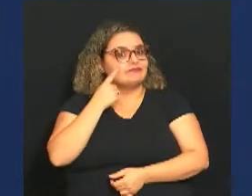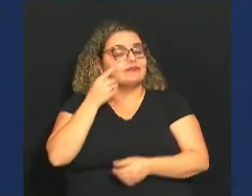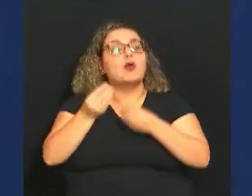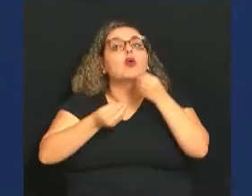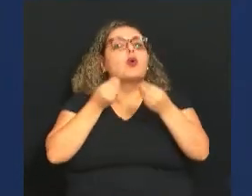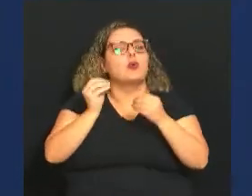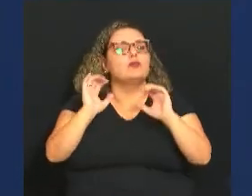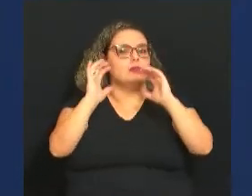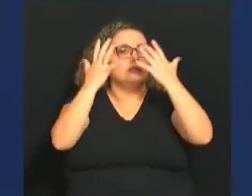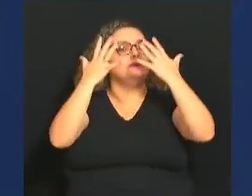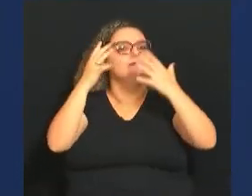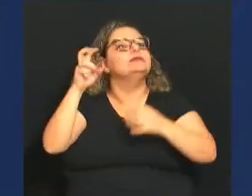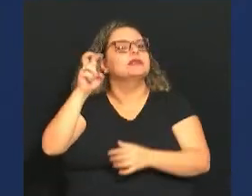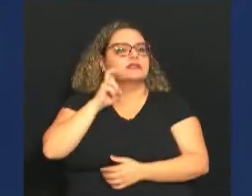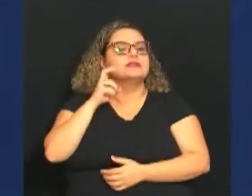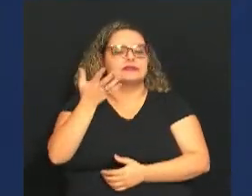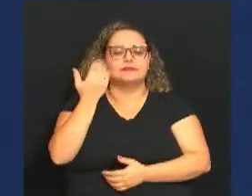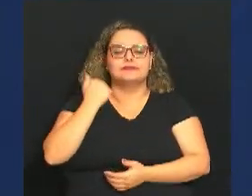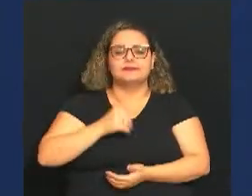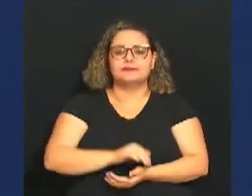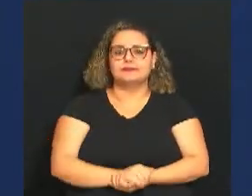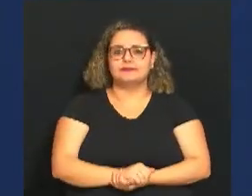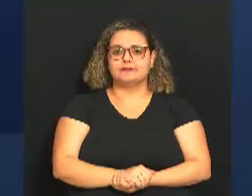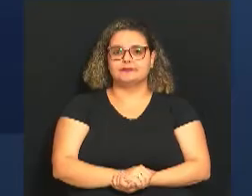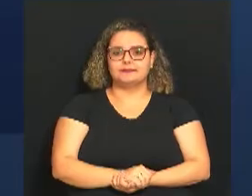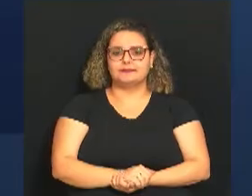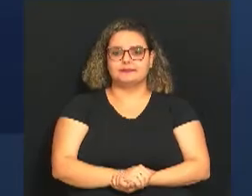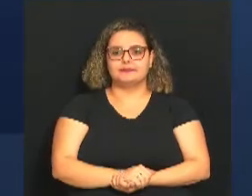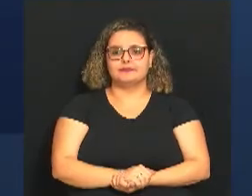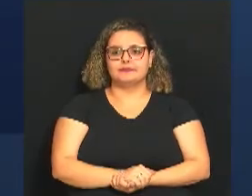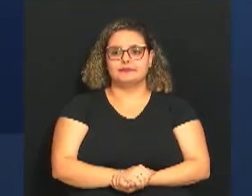tempo para esta quinta-feira.